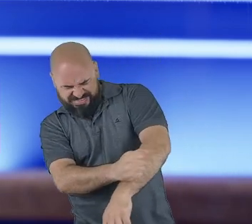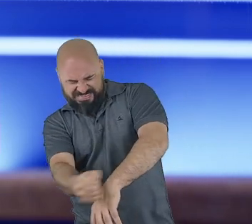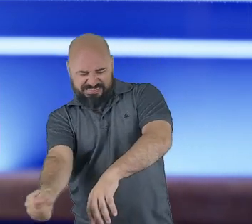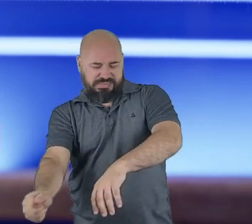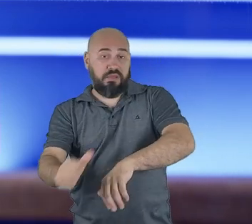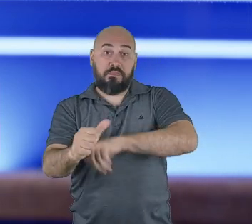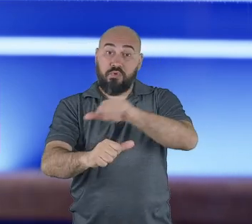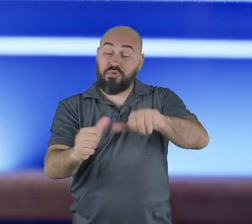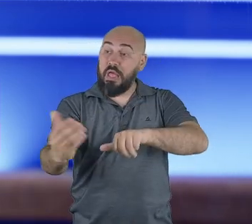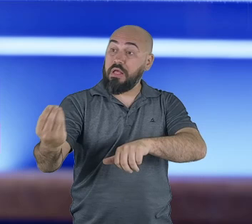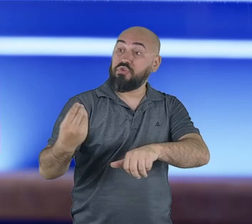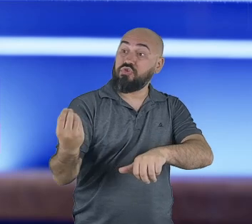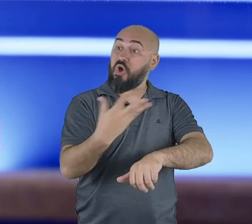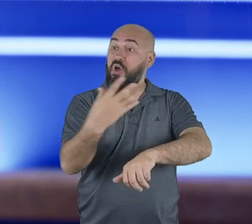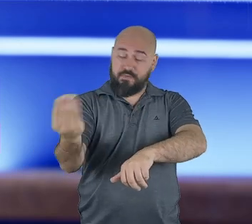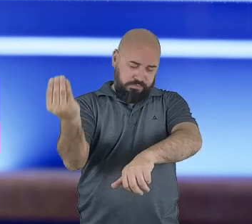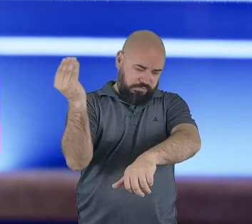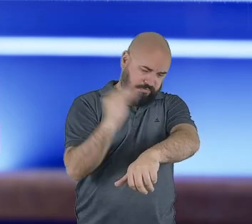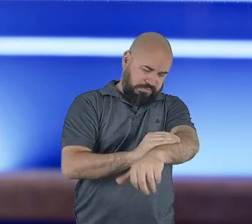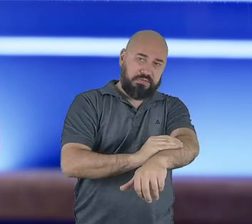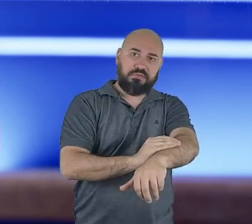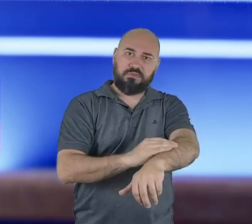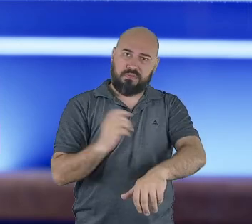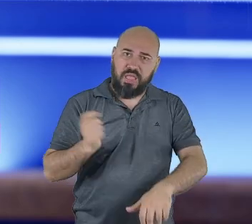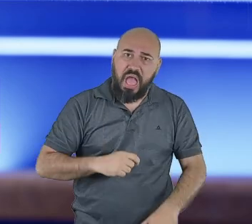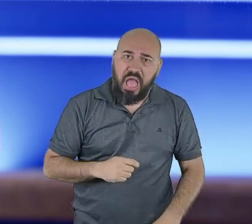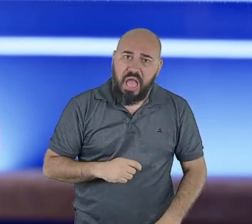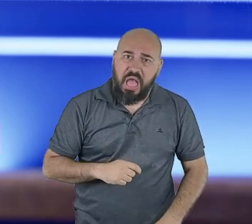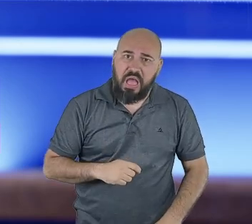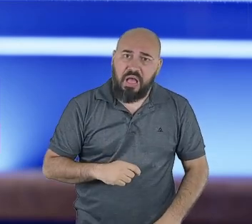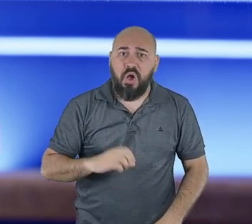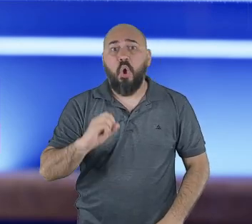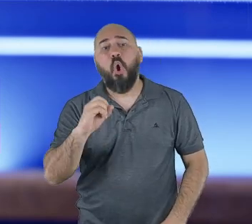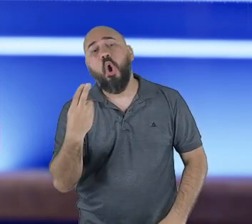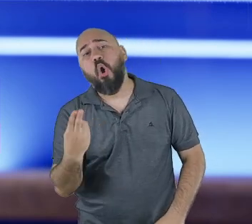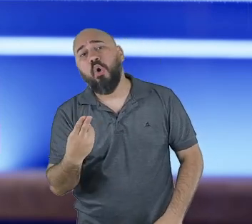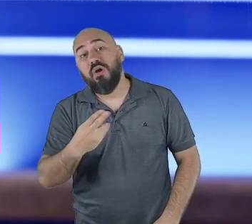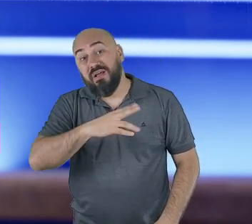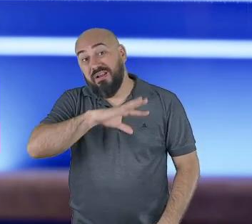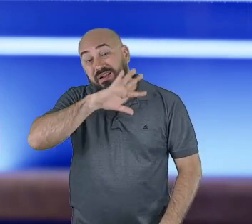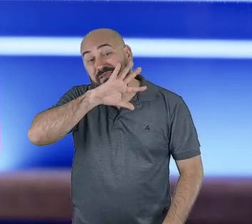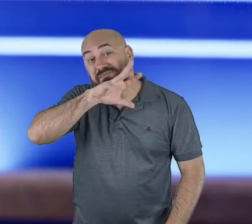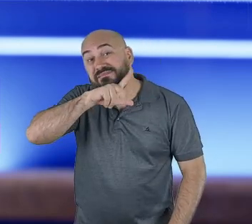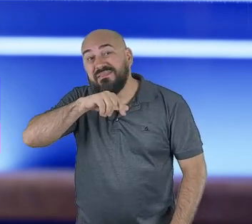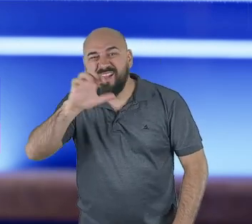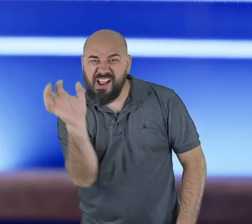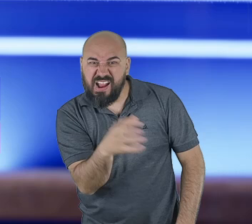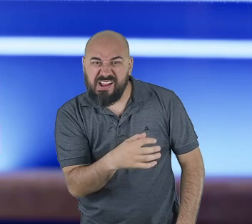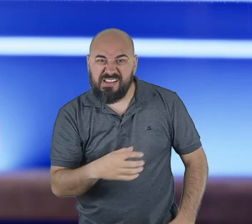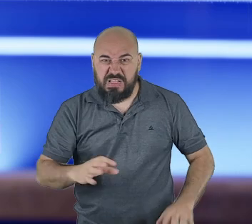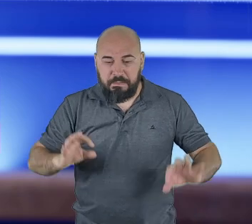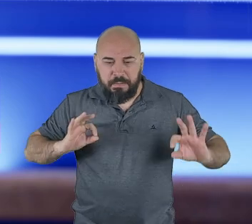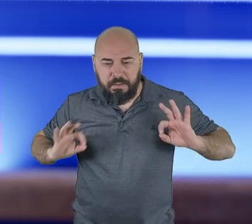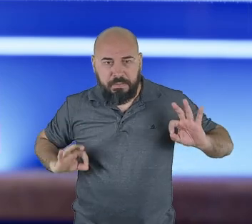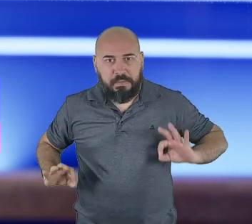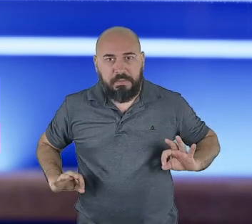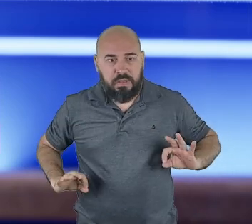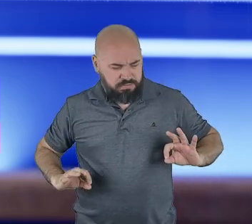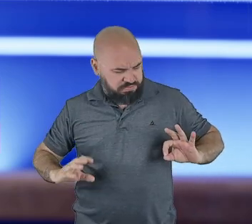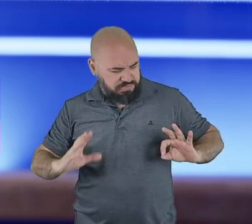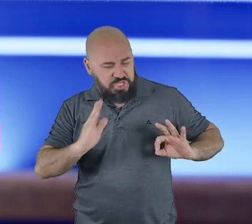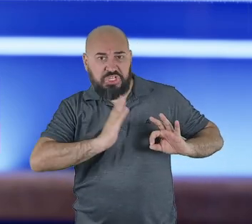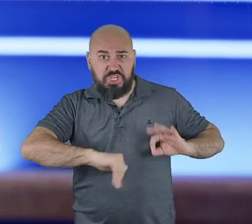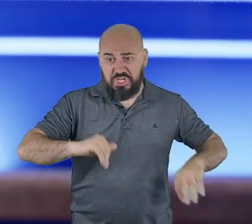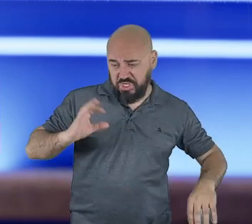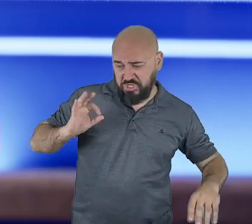possível, vocês também poderiam fazer o bem estando acostumados a fazer o